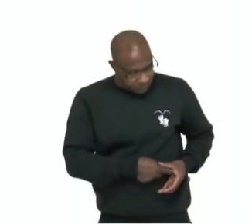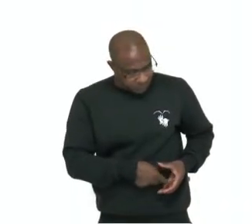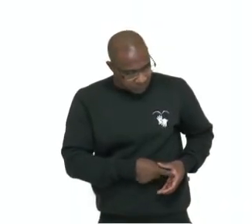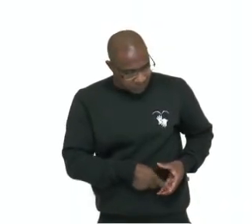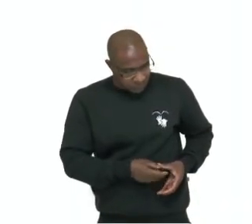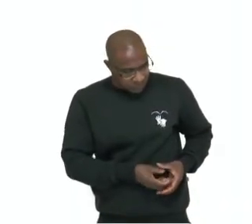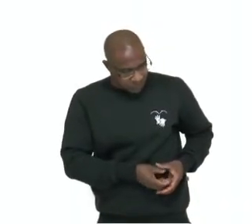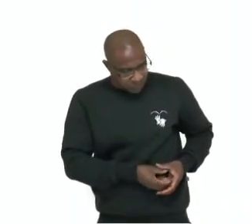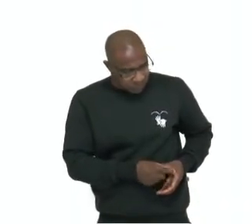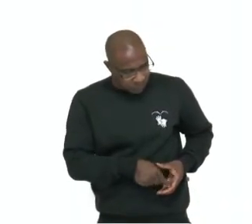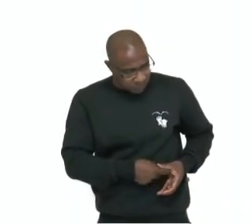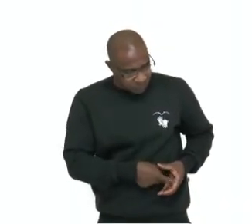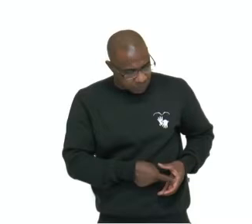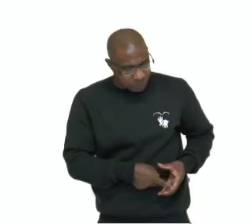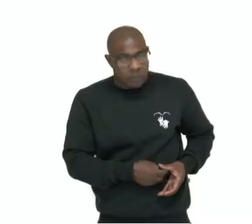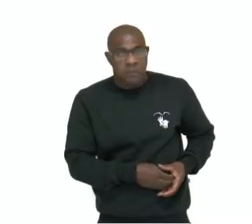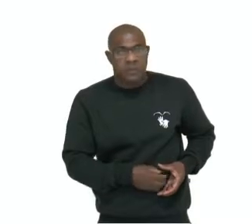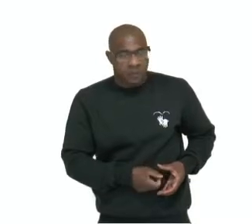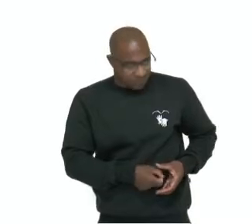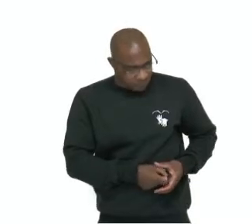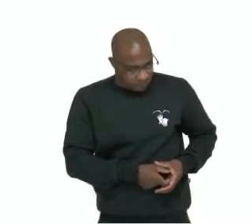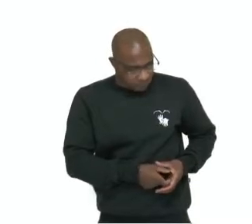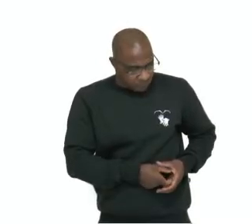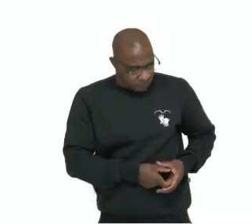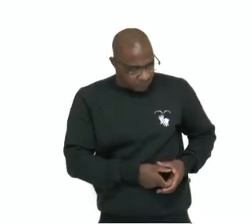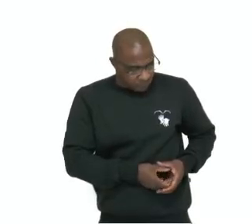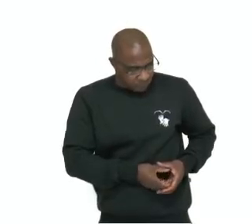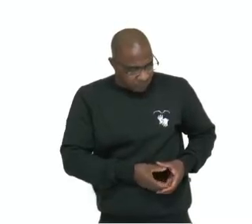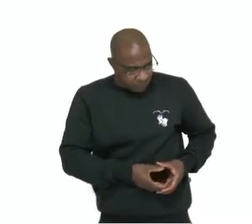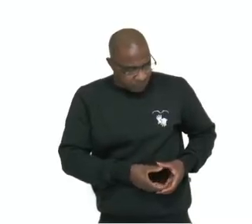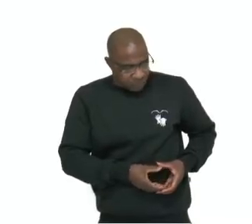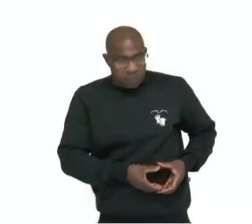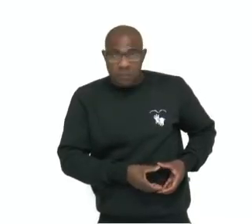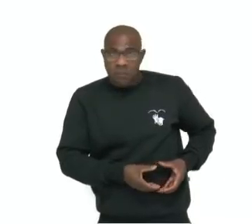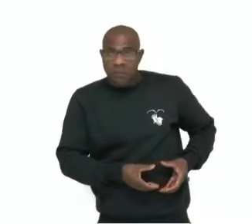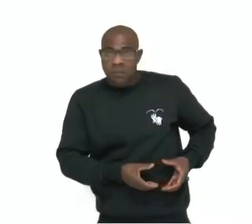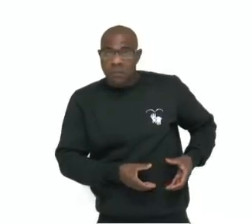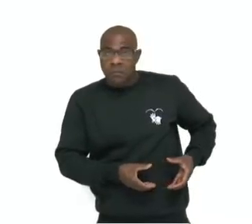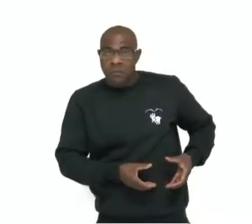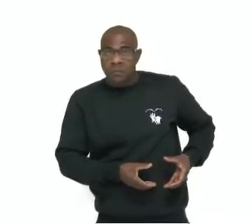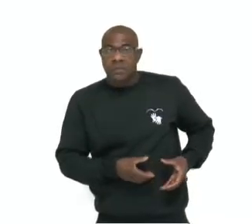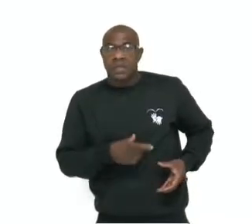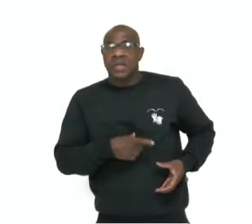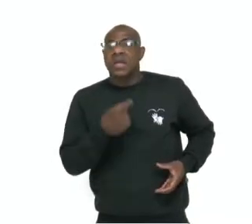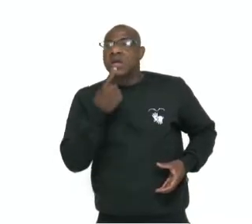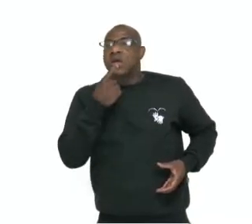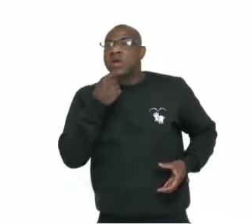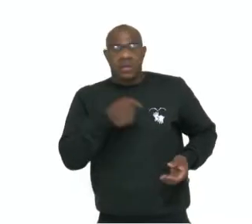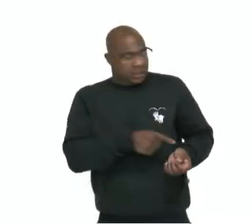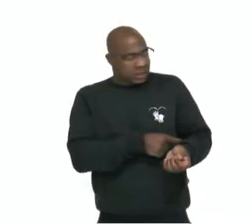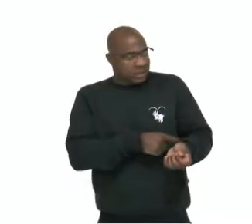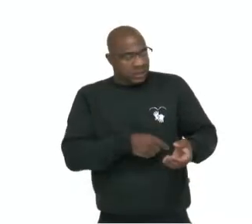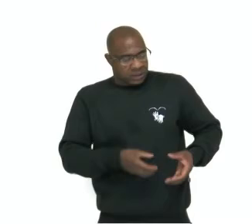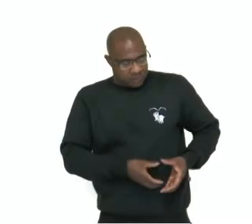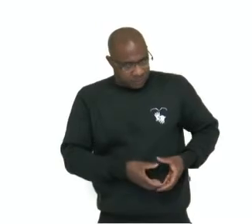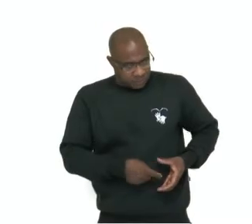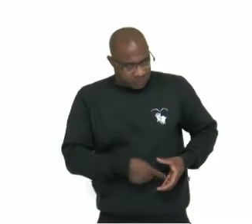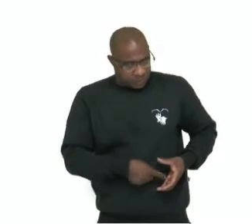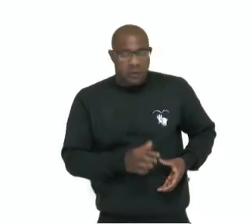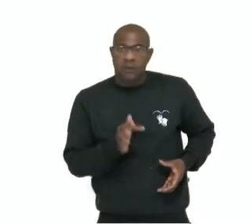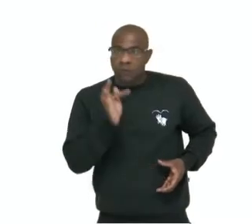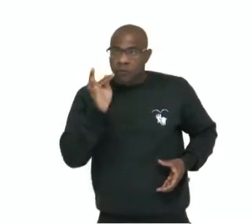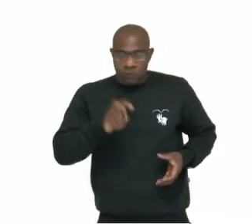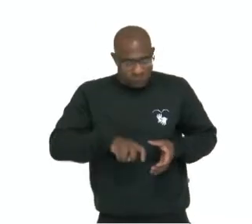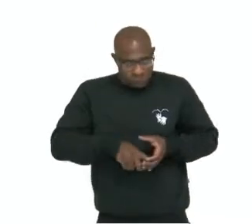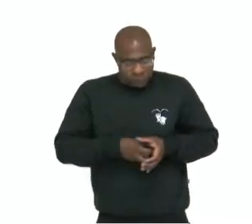endométrio. Ele vai aumentando essa parede do endométrio, enchendo de vasos sanguíneos, né? Para que possa abrigar um futuro